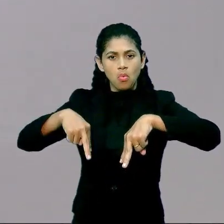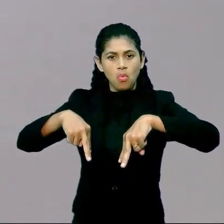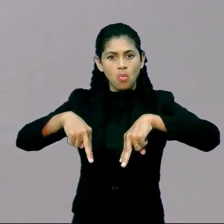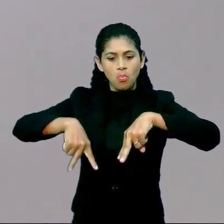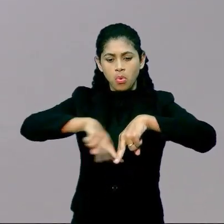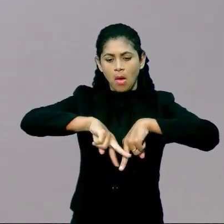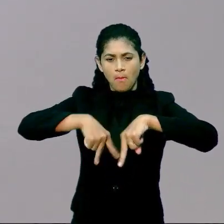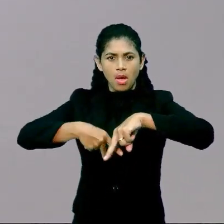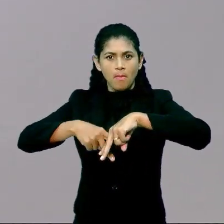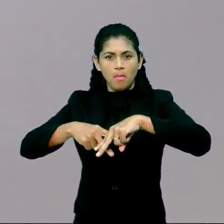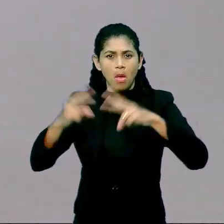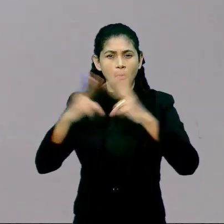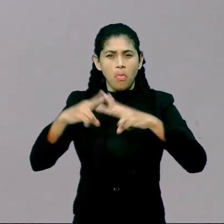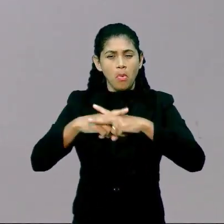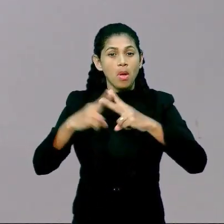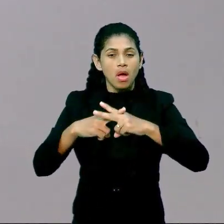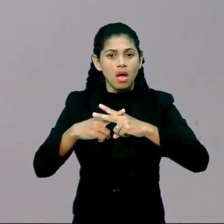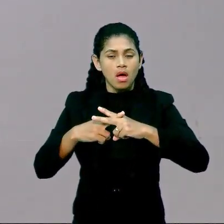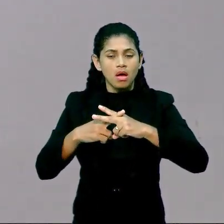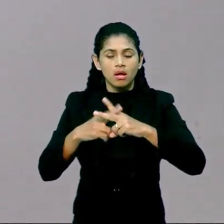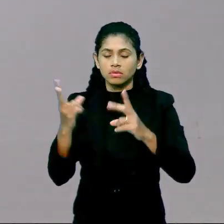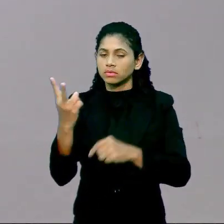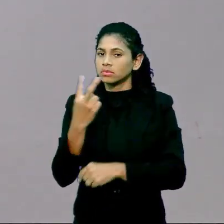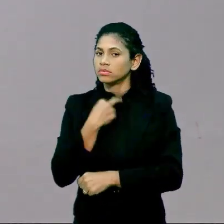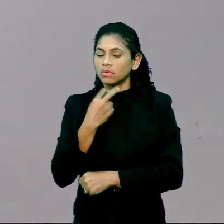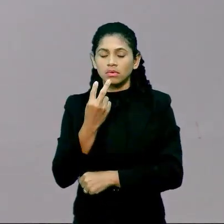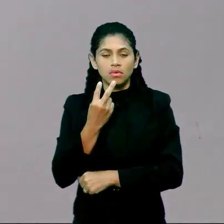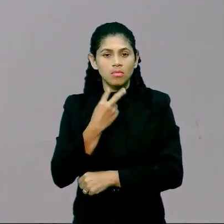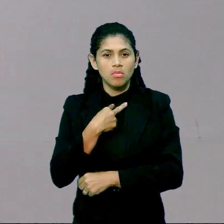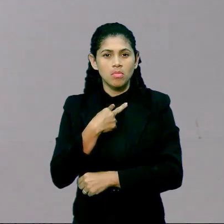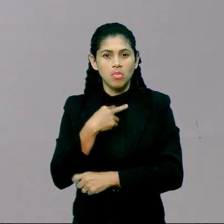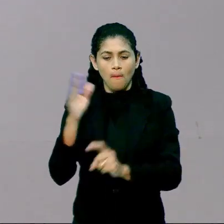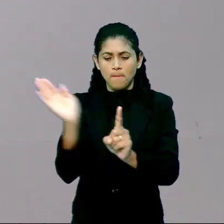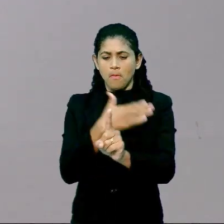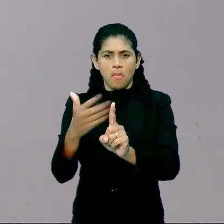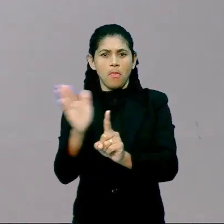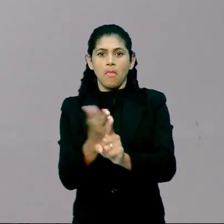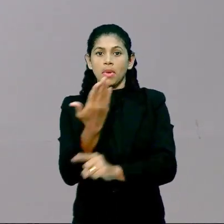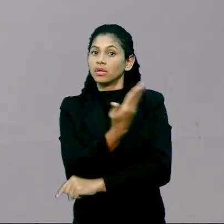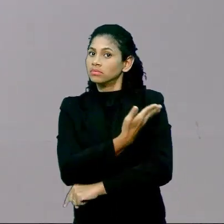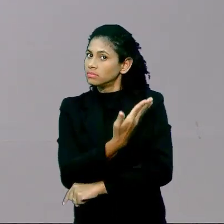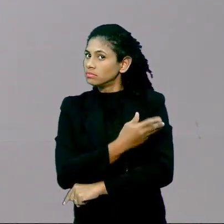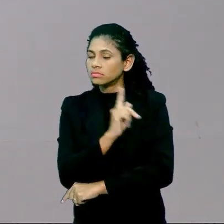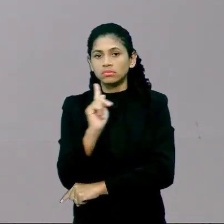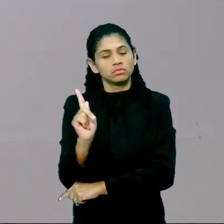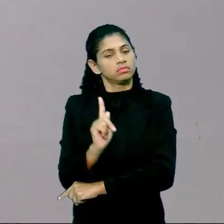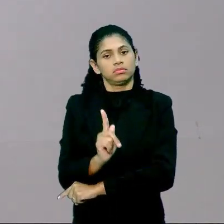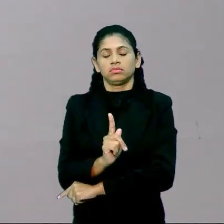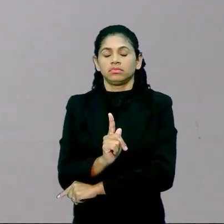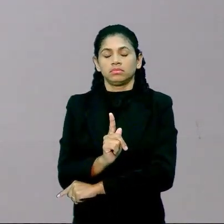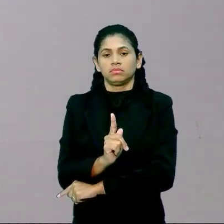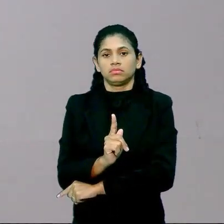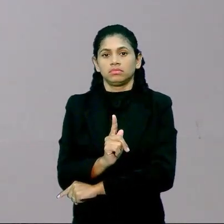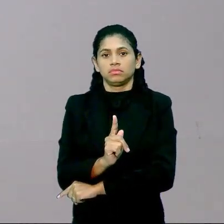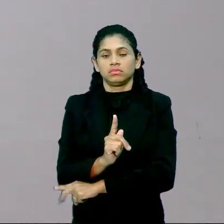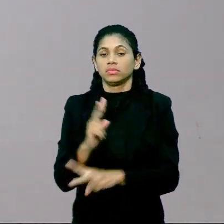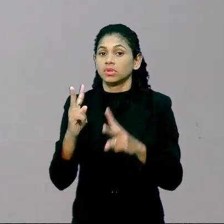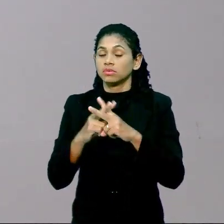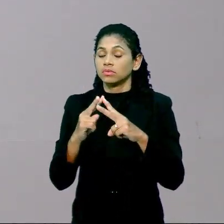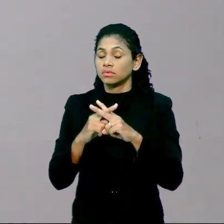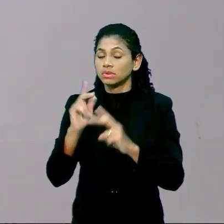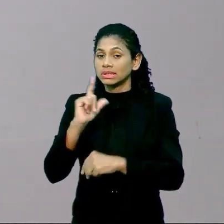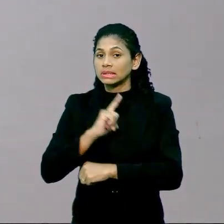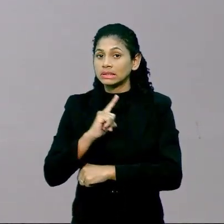Não é para bater no coleguinha. Ponto. Nada de contato físico agressivo. Beleza? A luta tem um caráter que foi mencionado